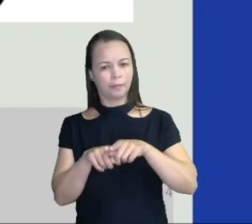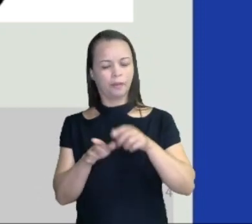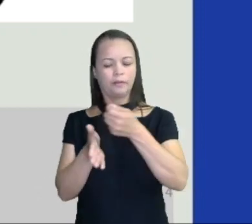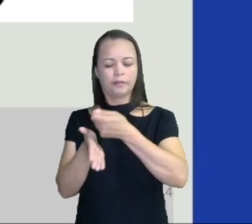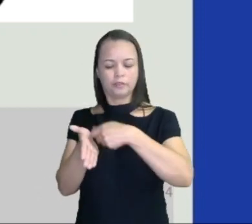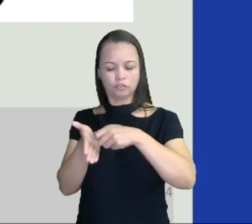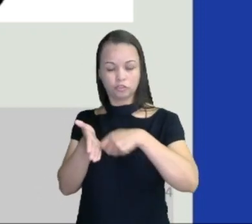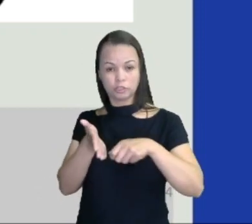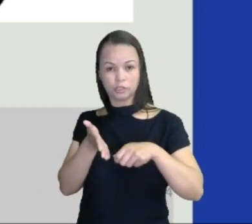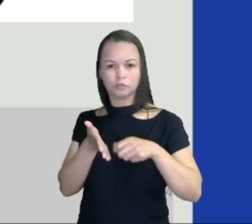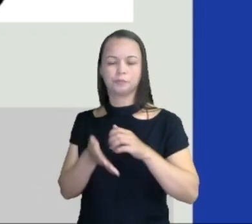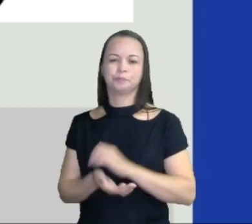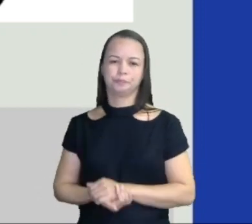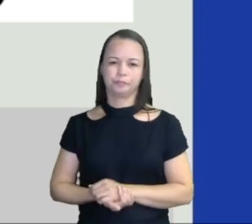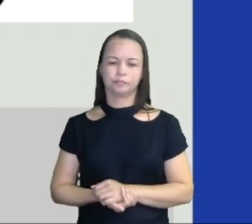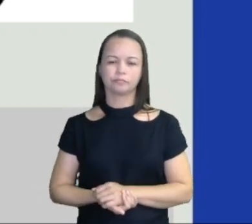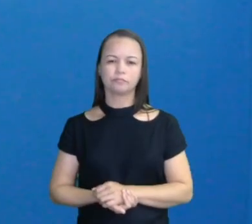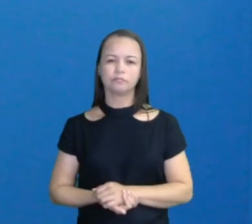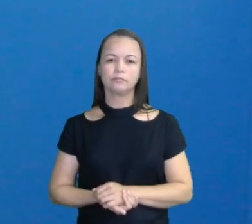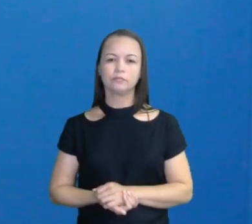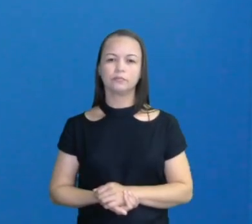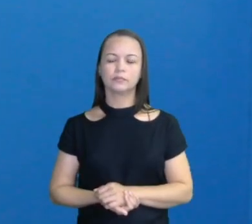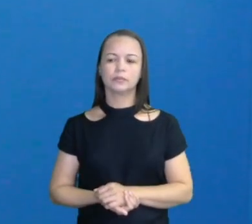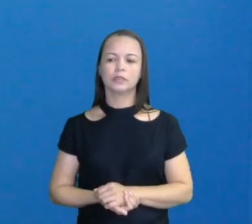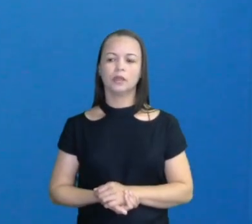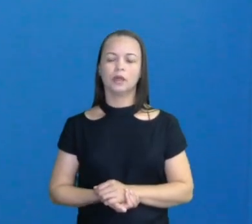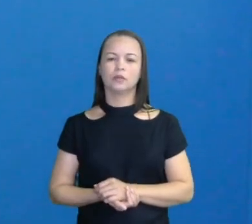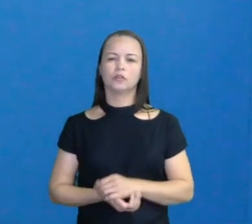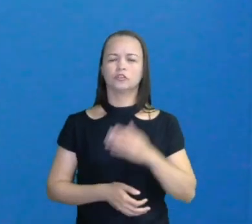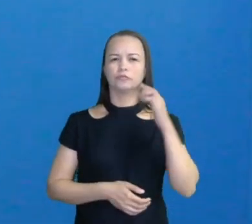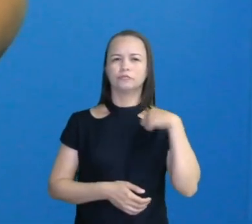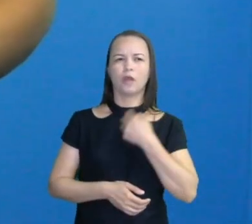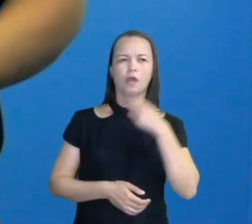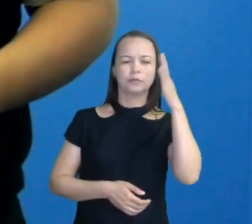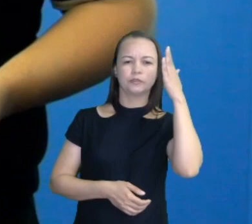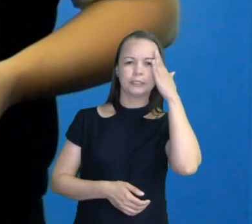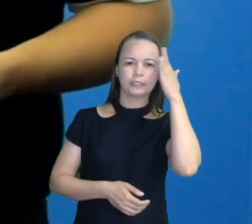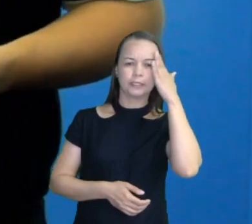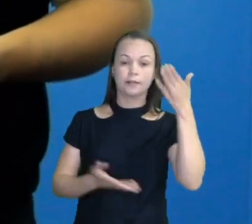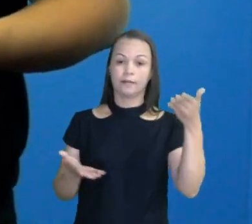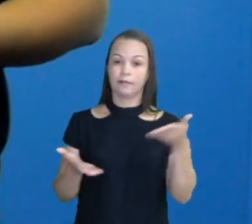escritos, tá bom, gente? Volta para mim. A gente vai compreender